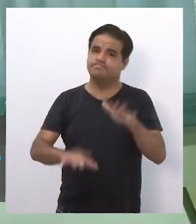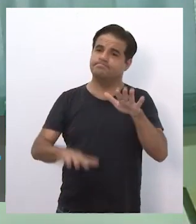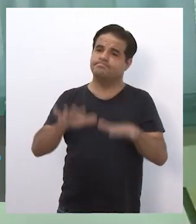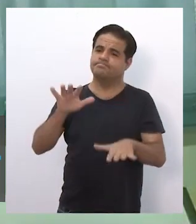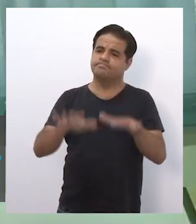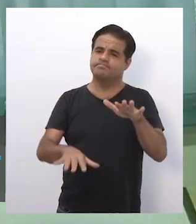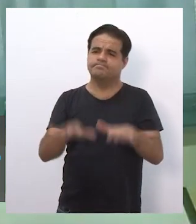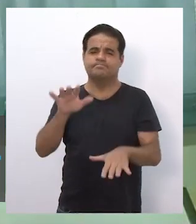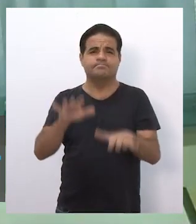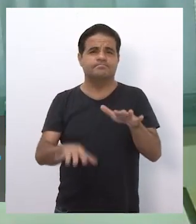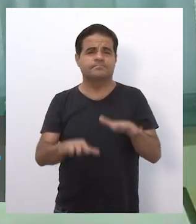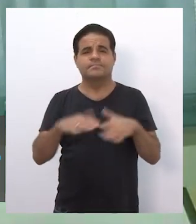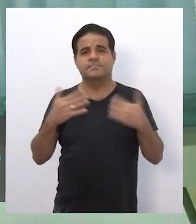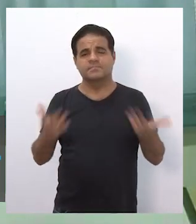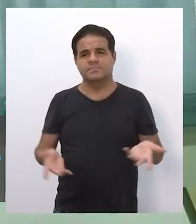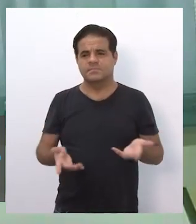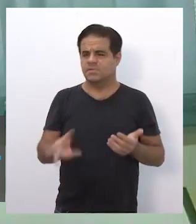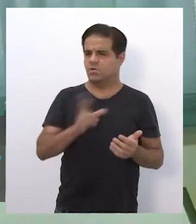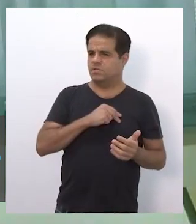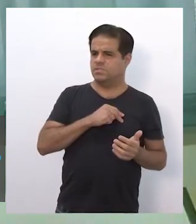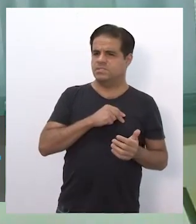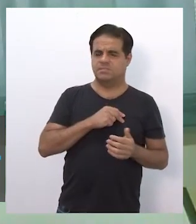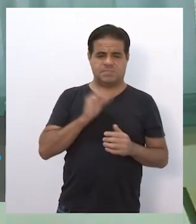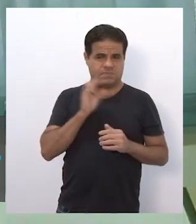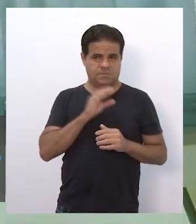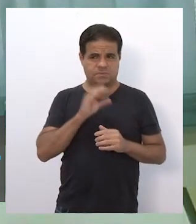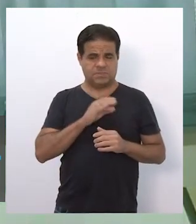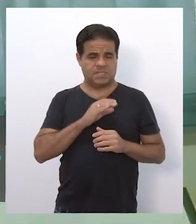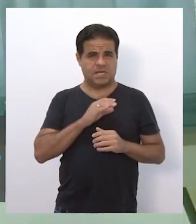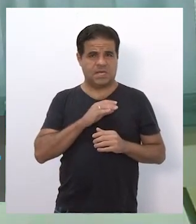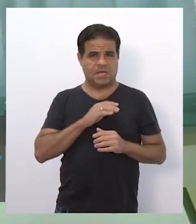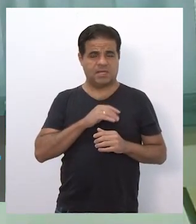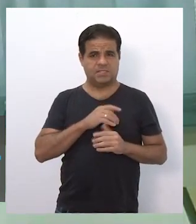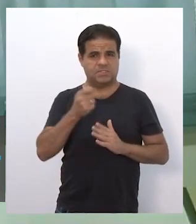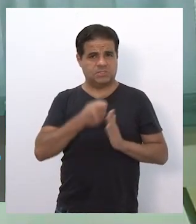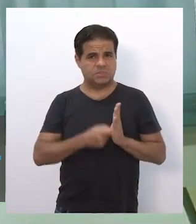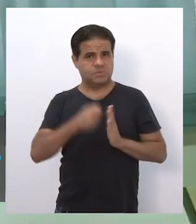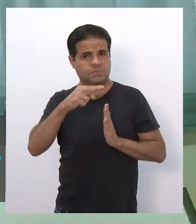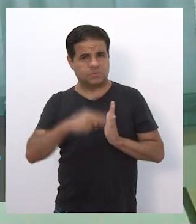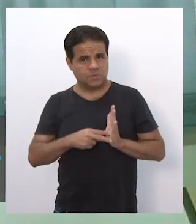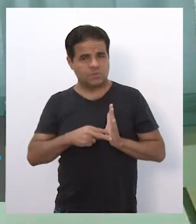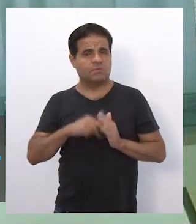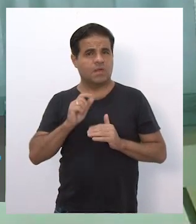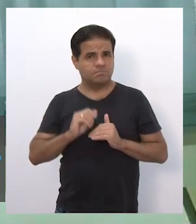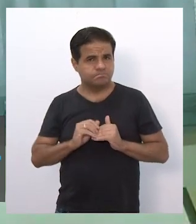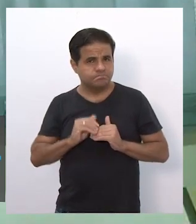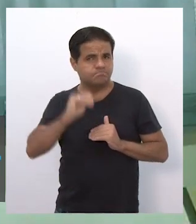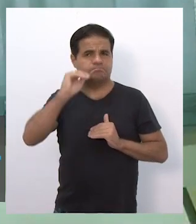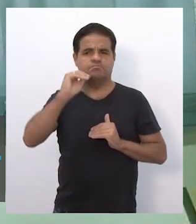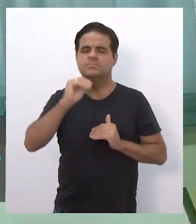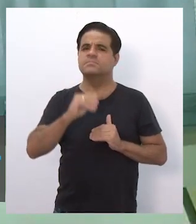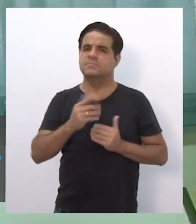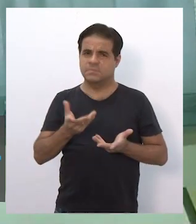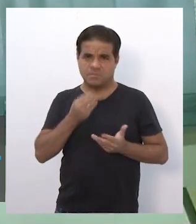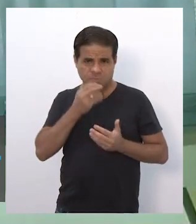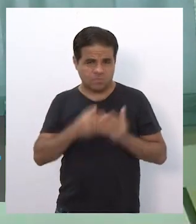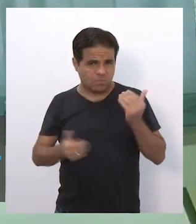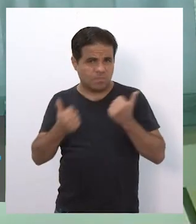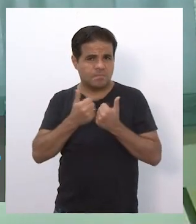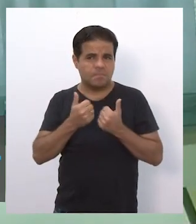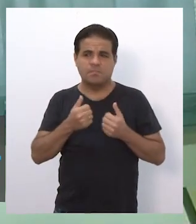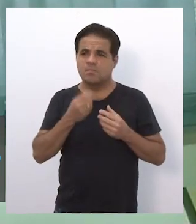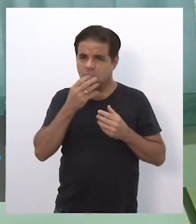depende. Aí você vai falar, nossa, mas se a velocidade de leitura e de escrita é muito alta, então sempre compensa. Eu falo que